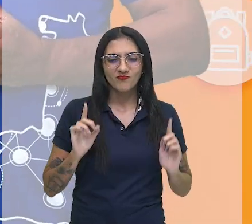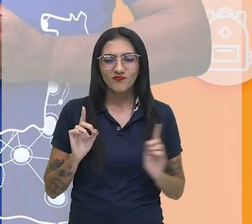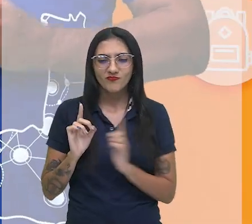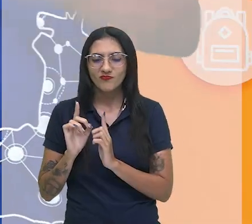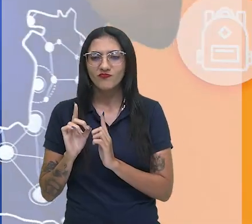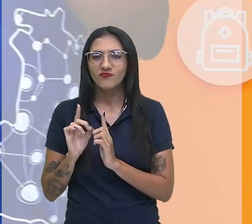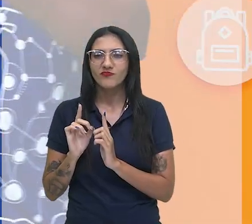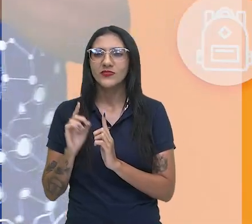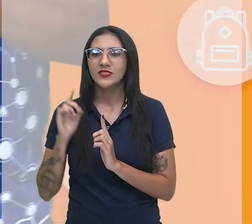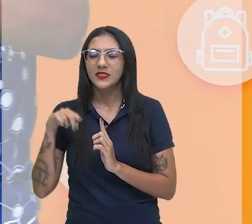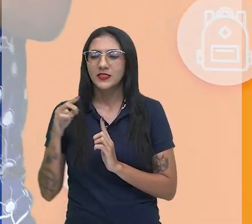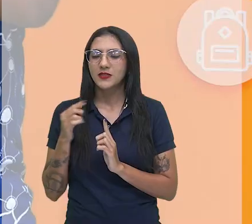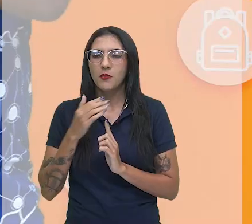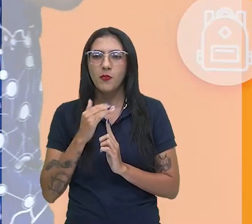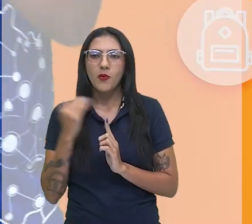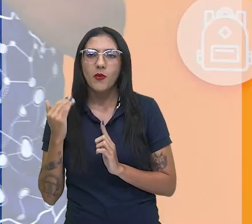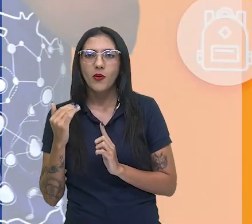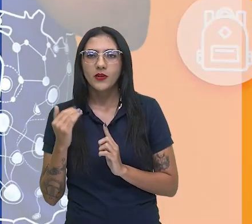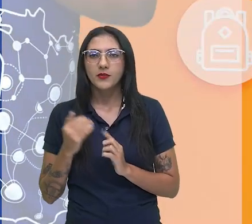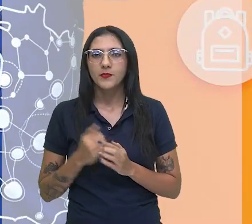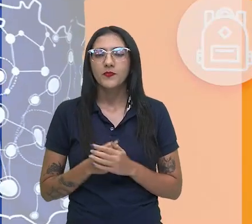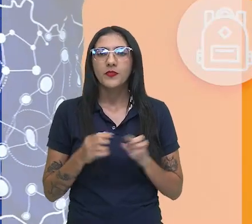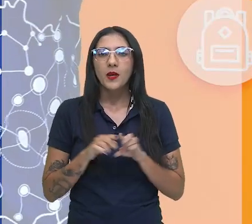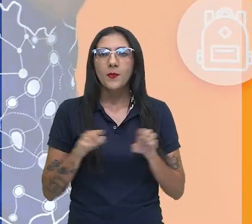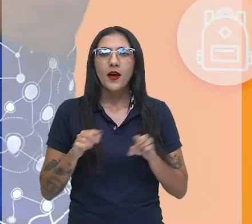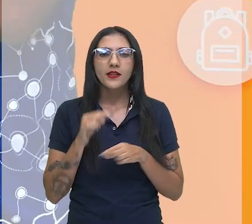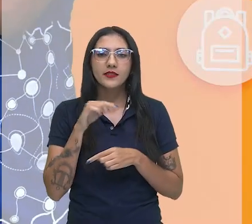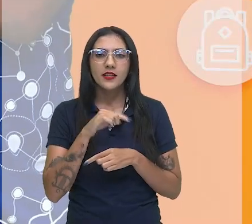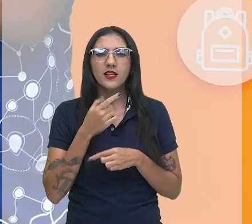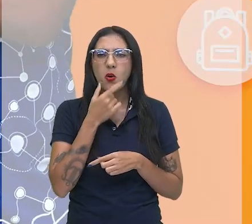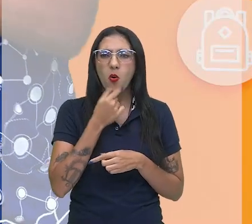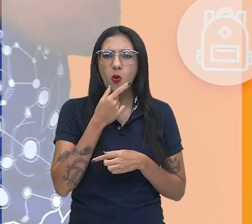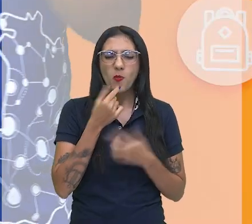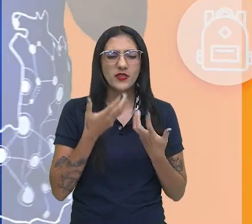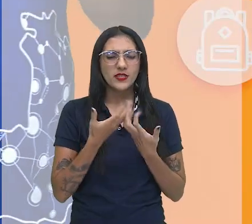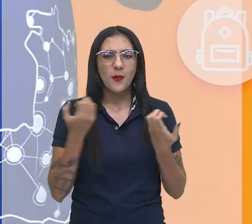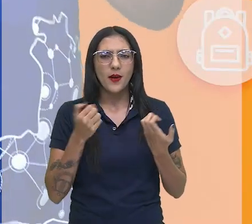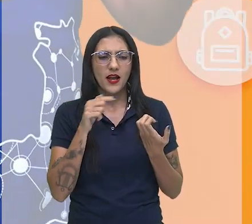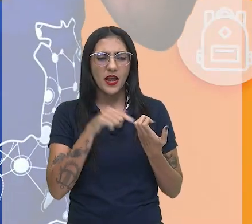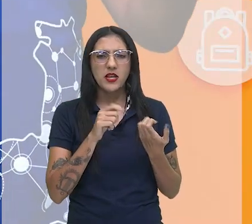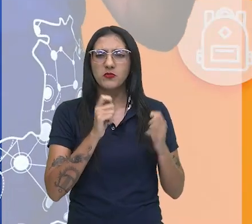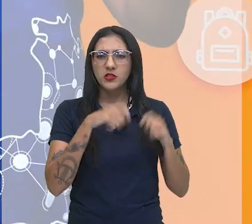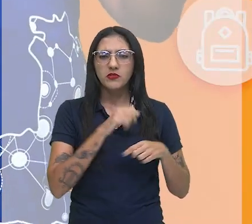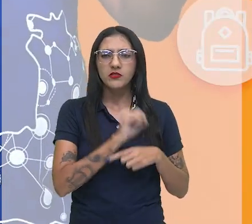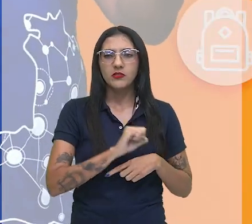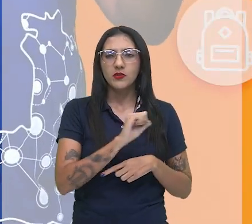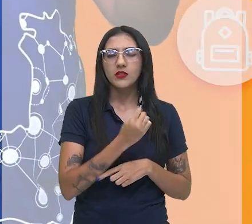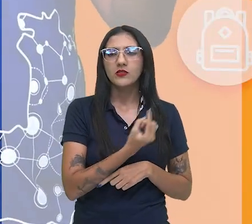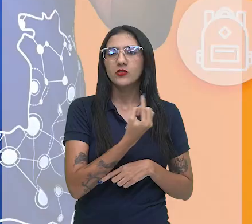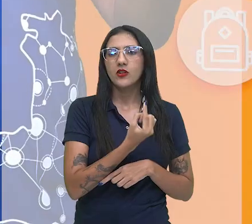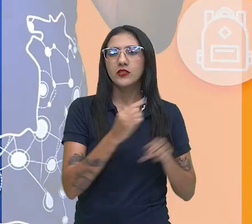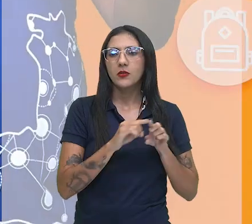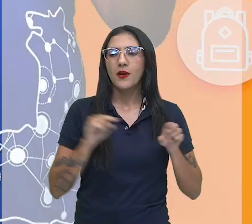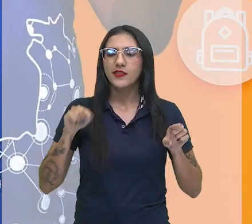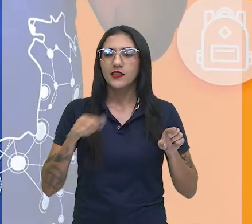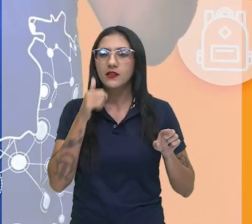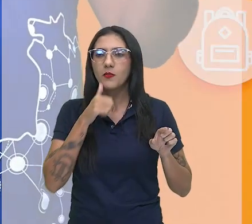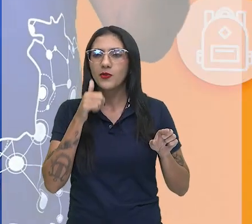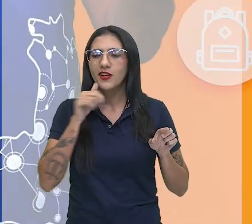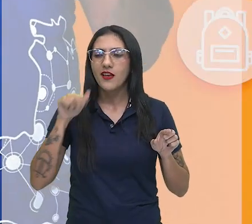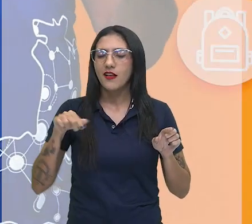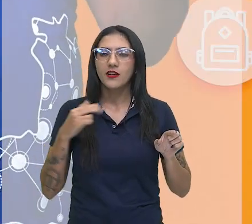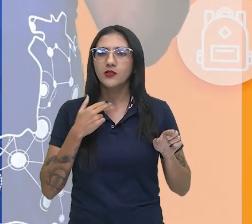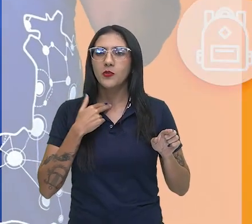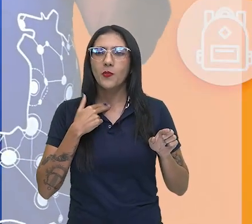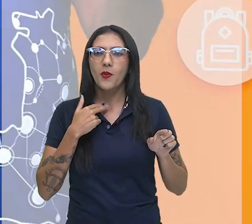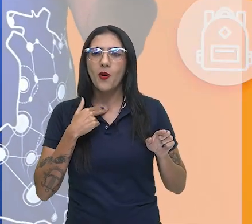né? Ele separa, ele pode ter várias mulheres, ela não pode ter uma outra pessoa que ele já acha que ele